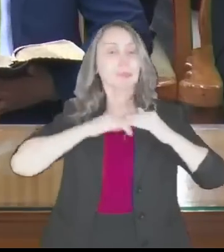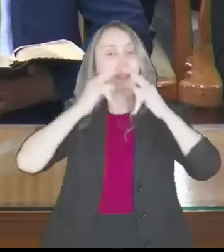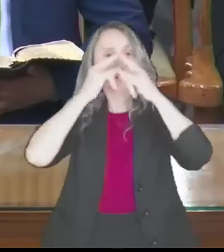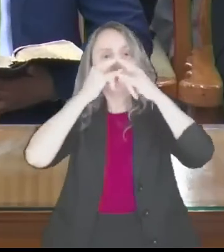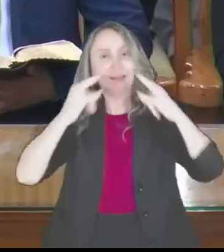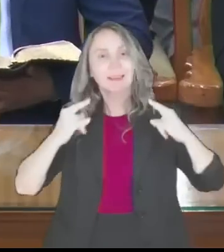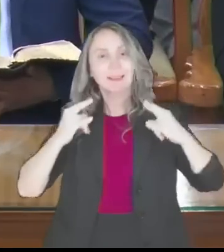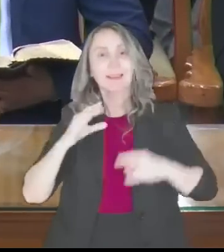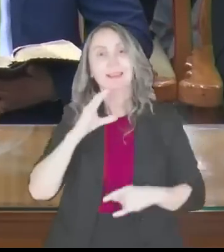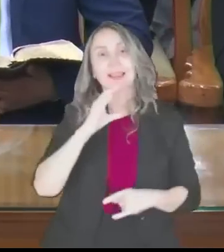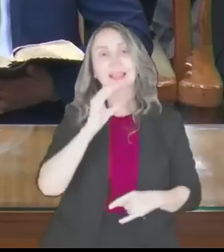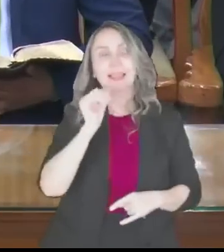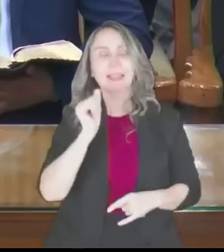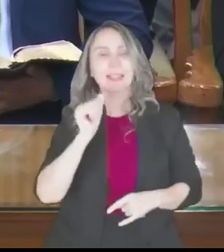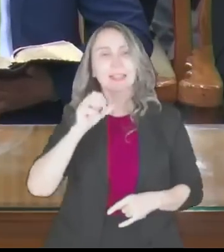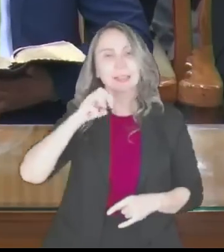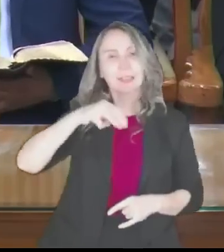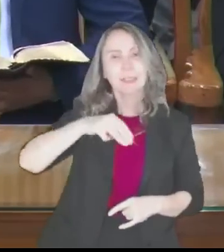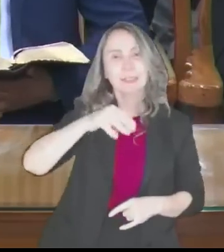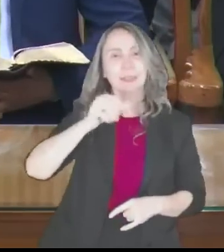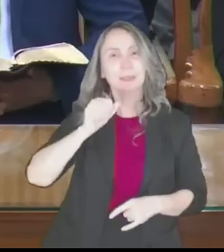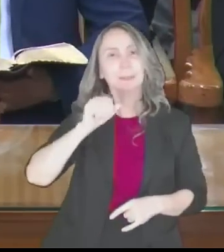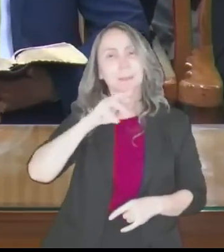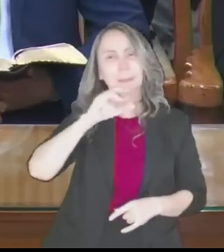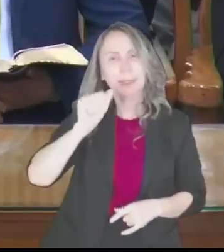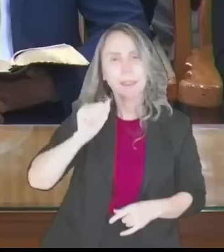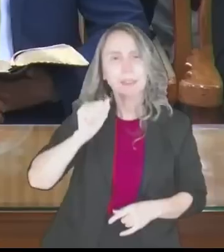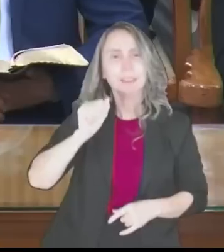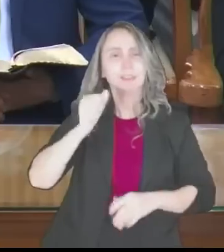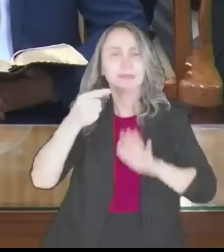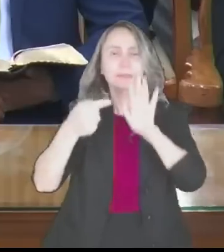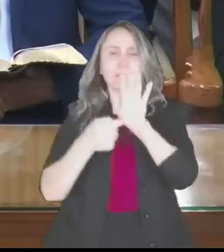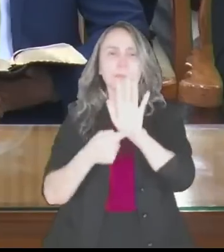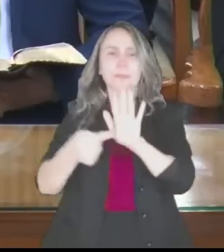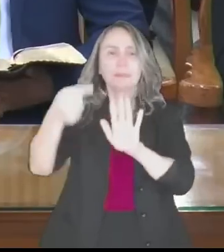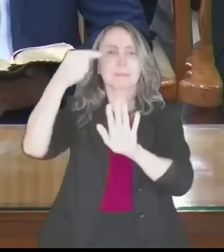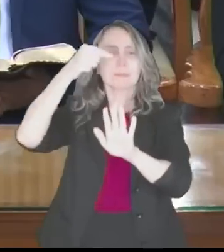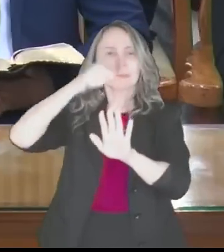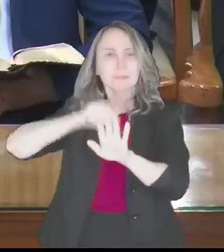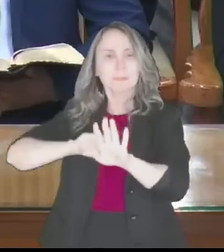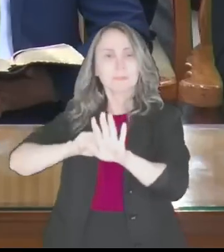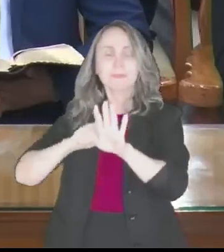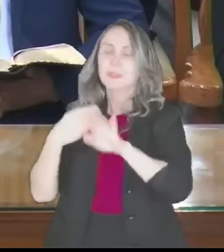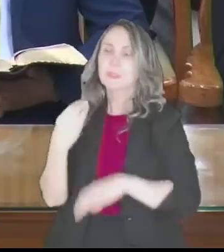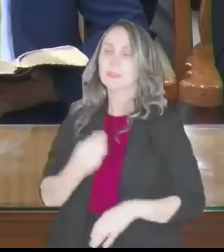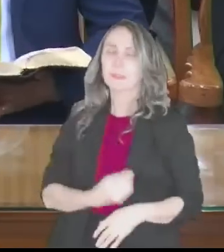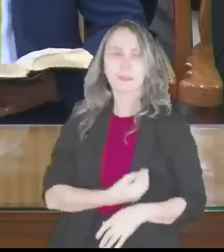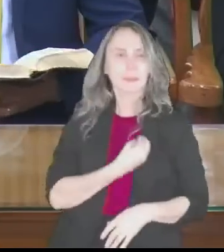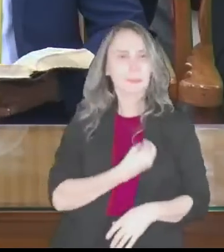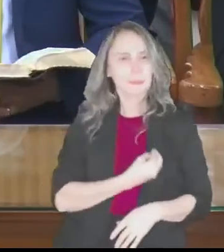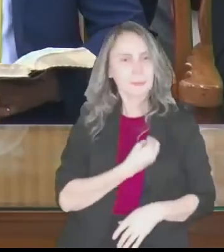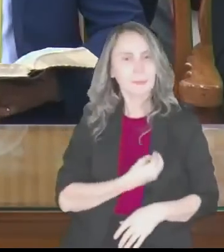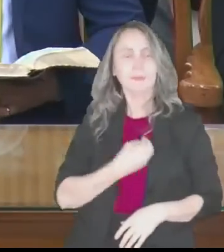A câmara é aquela vida devocional particular com Jesus.